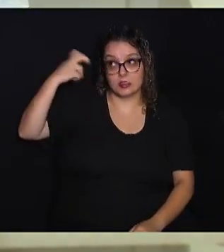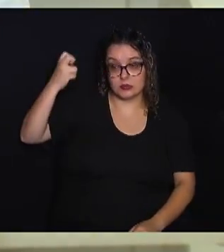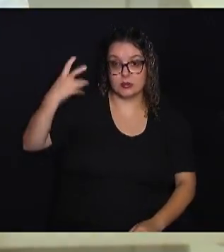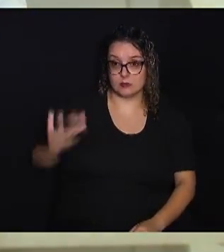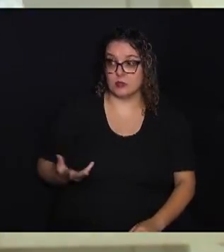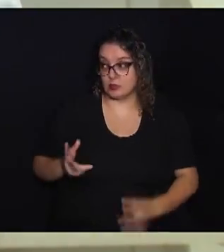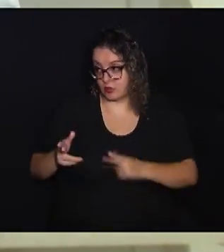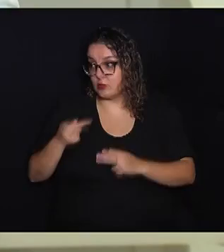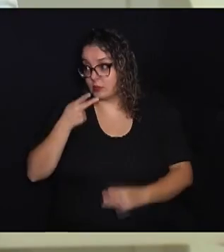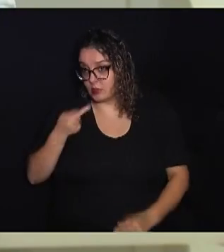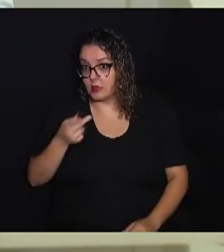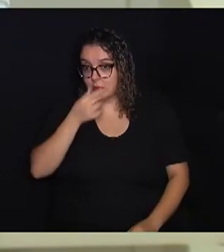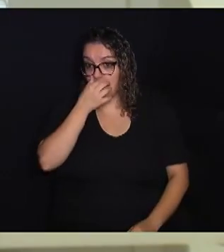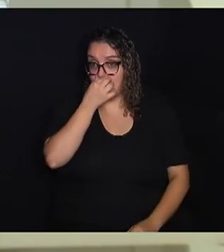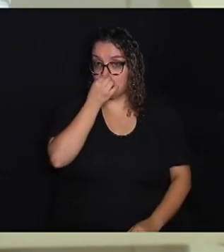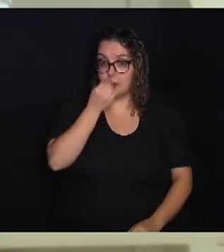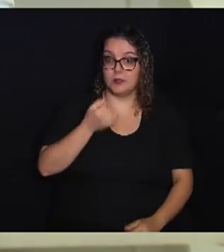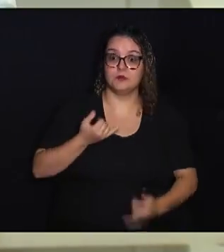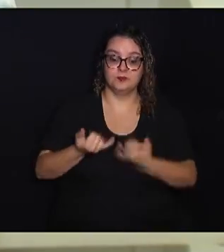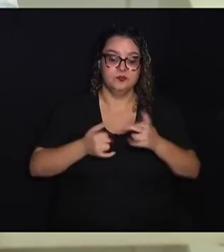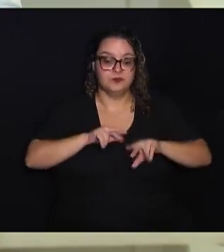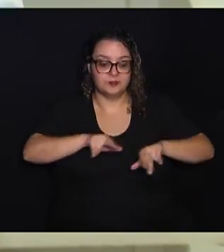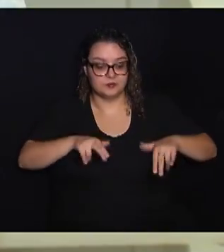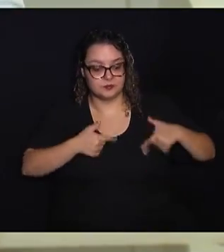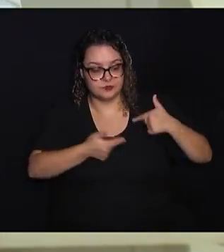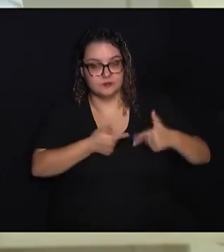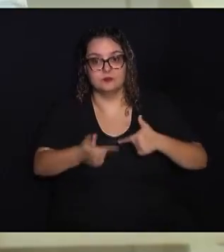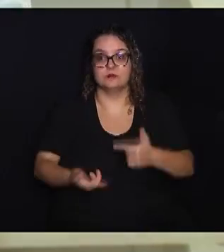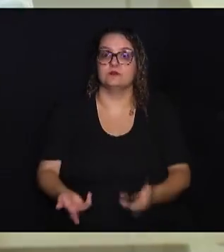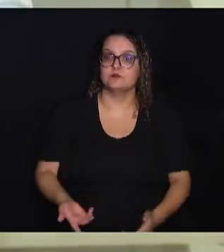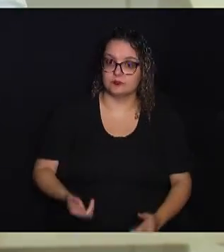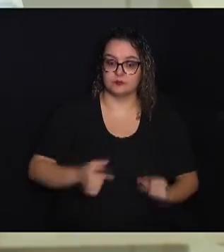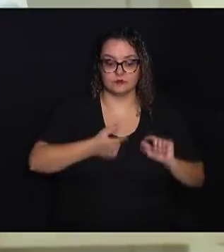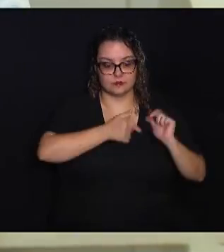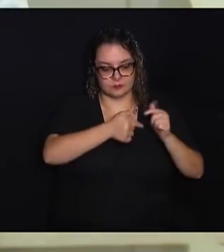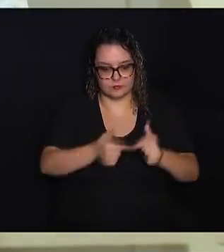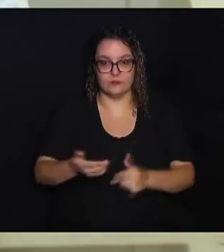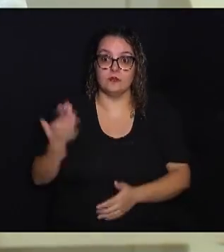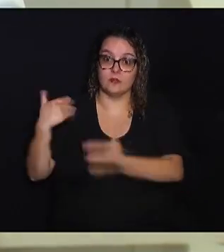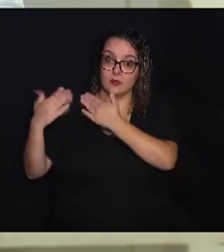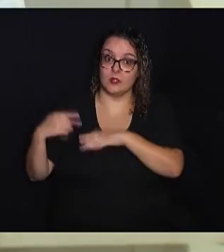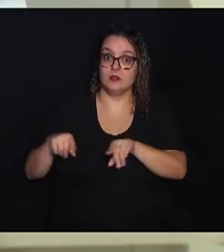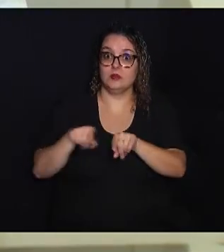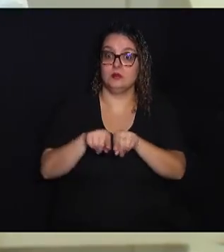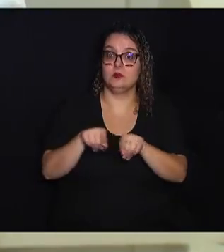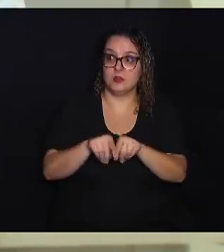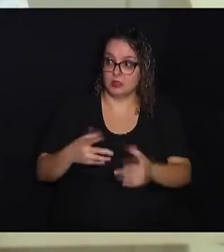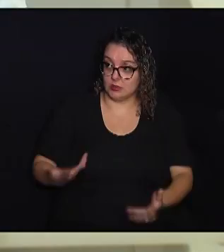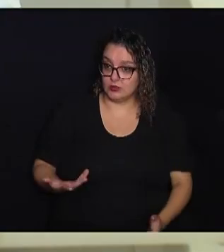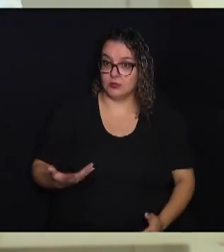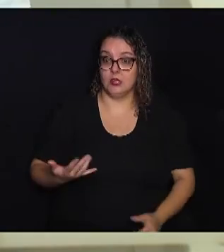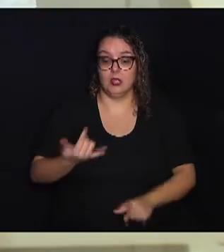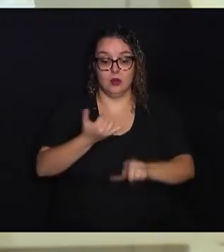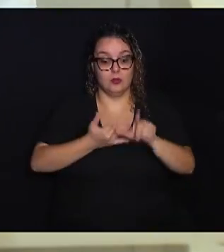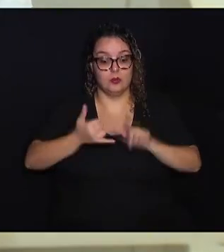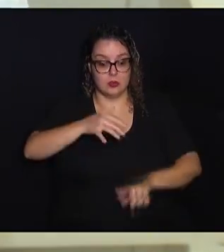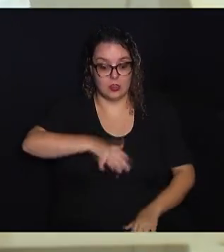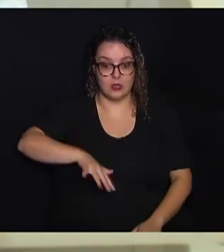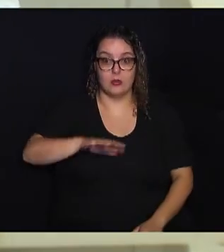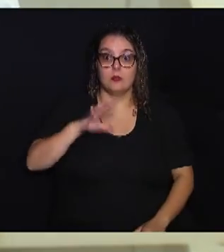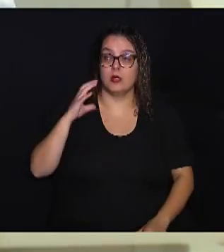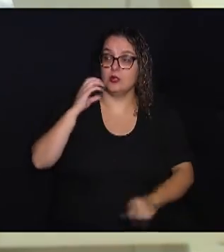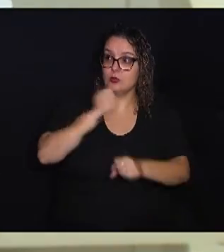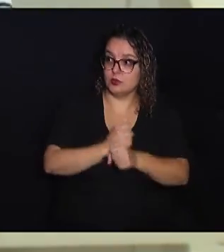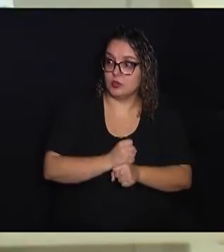você mencionou, né? Os jogos tradicionais, os jogos antigos, para trazer essa parte lúdica para complementar